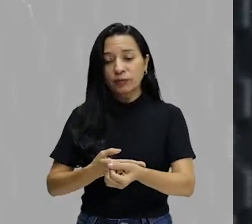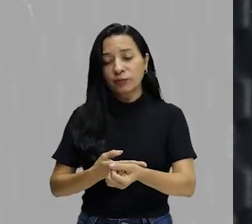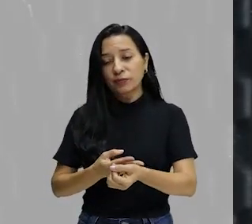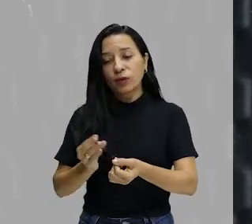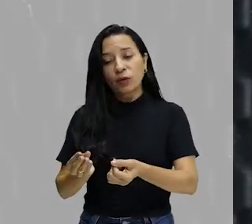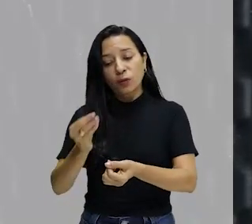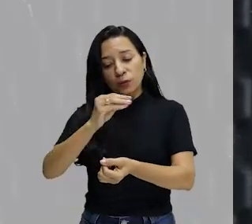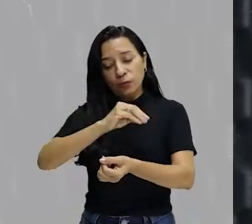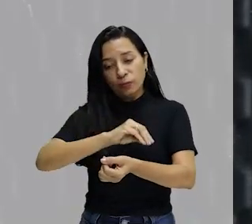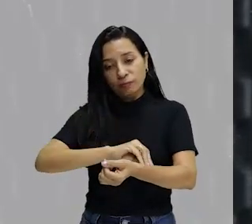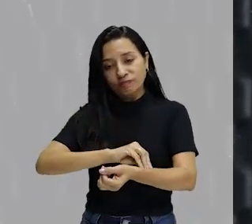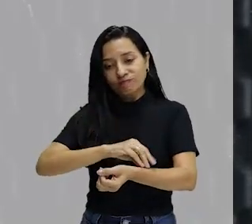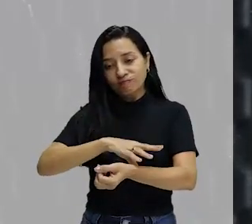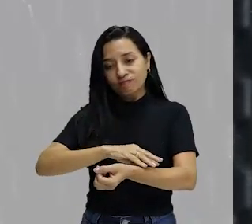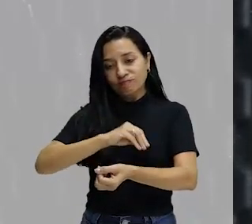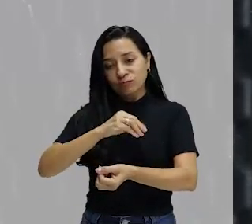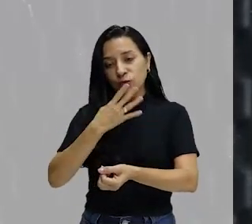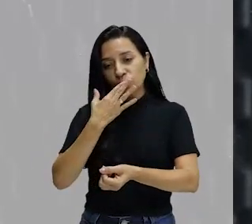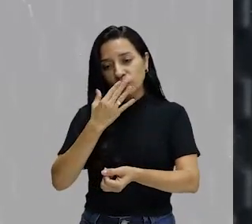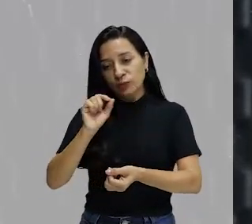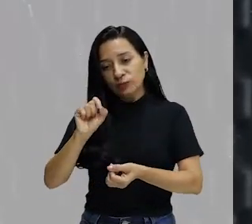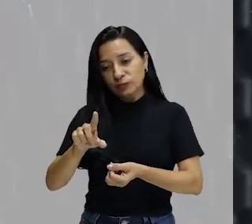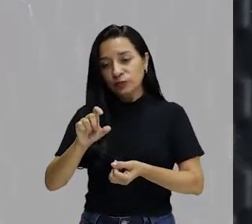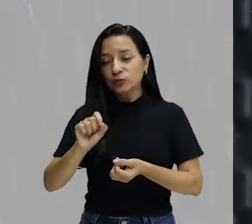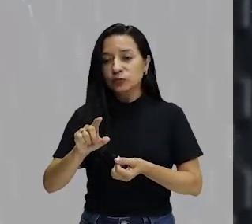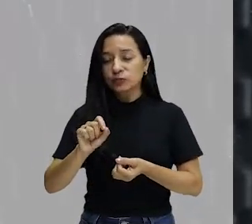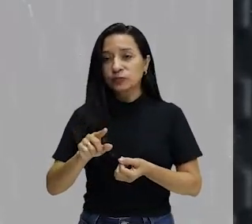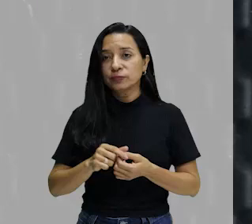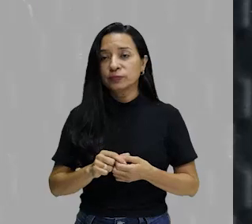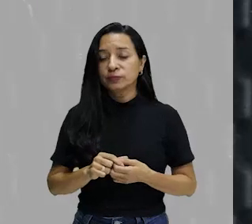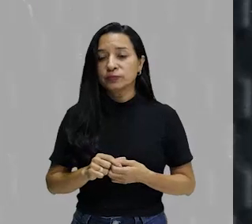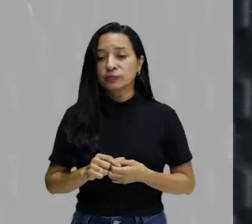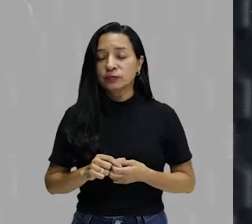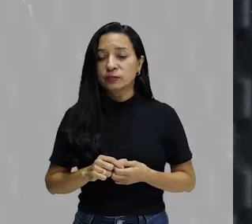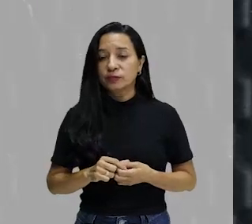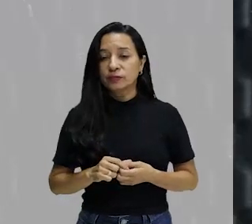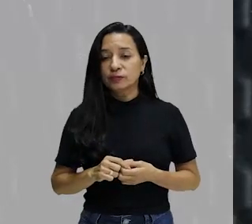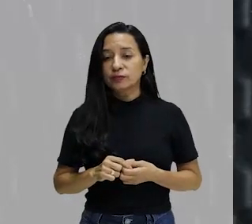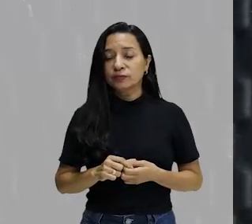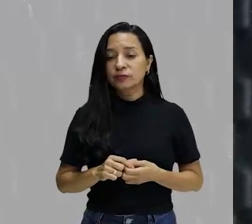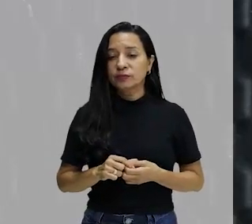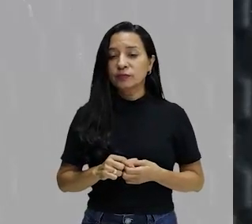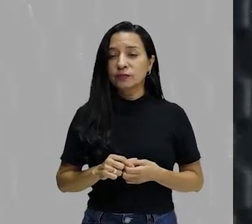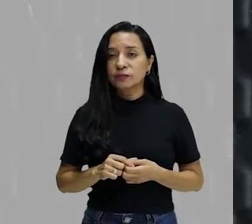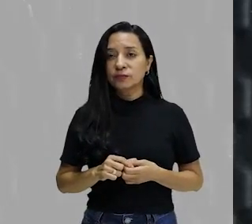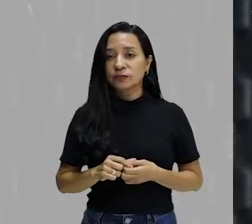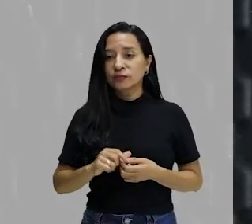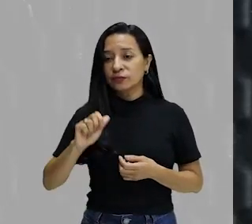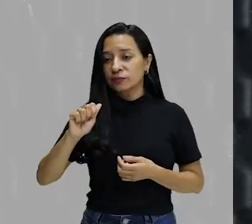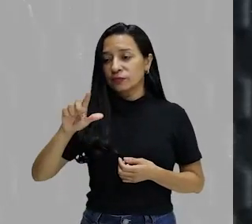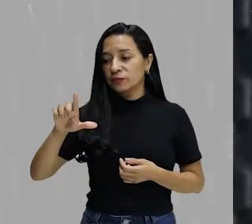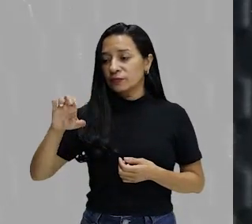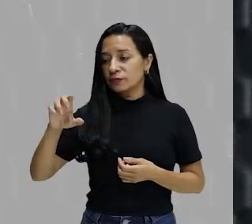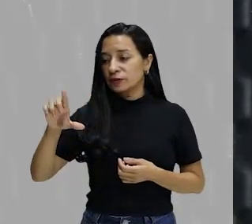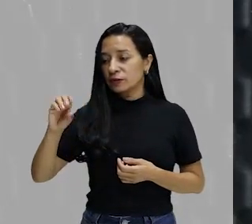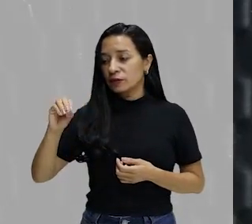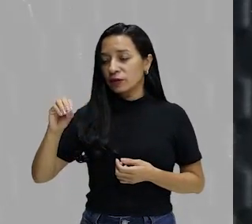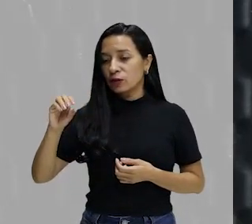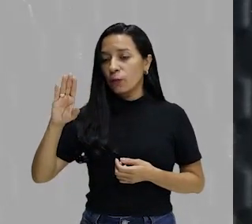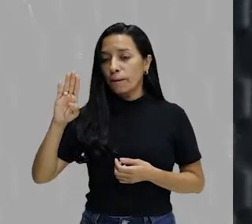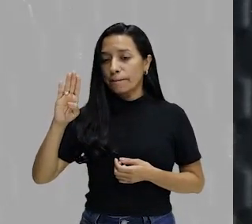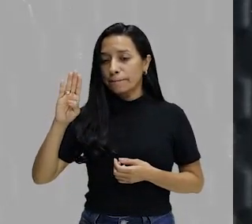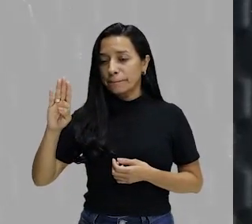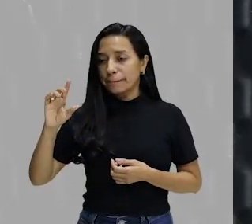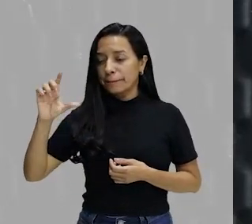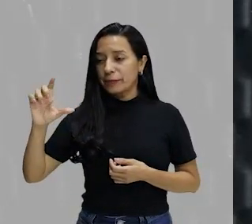que é um pigmento que dá uma coloração meio que azulada, certo? Já o alelo Bzão, como